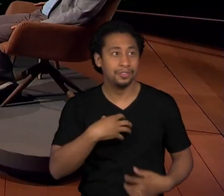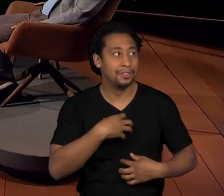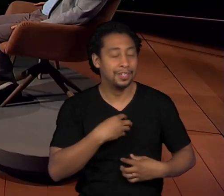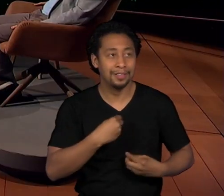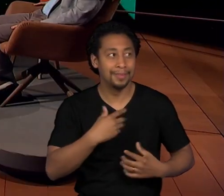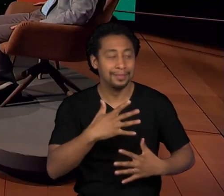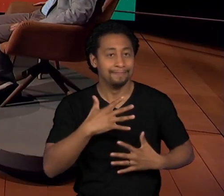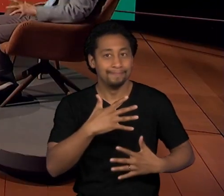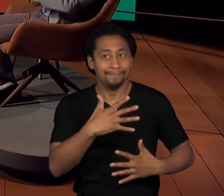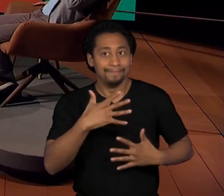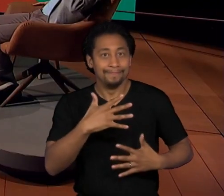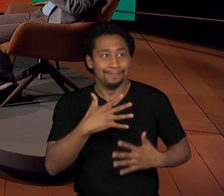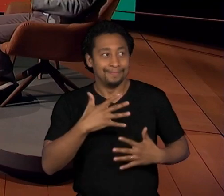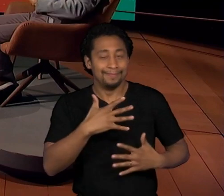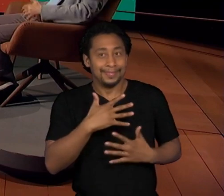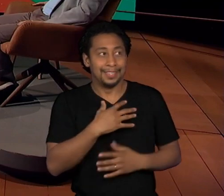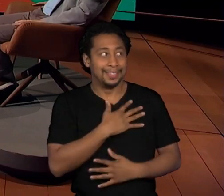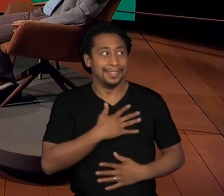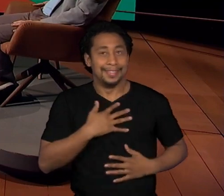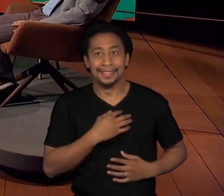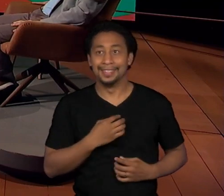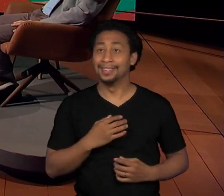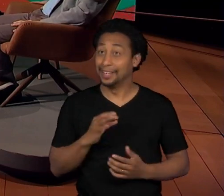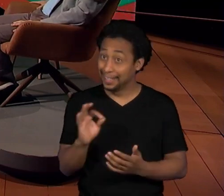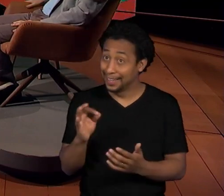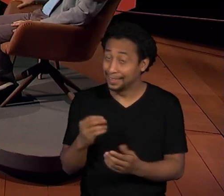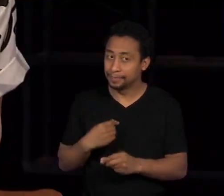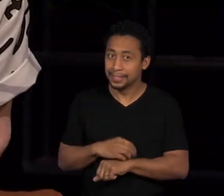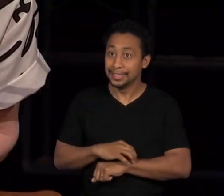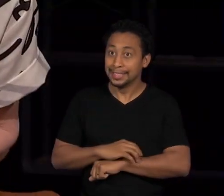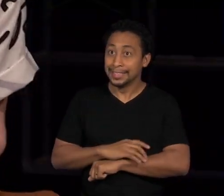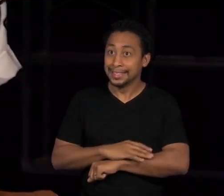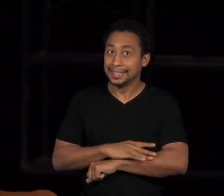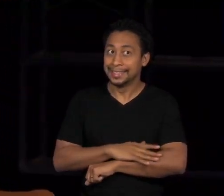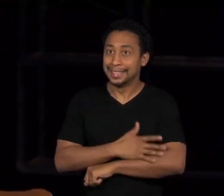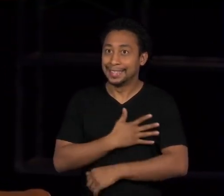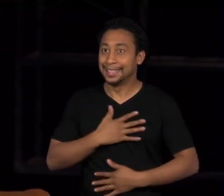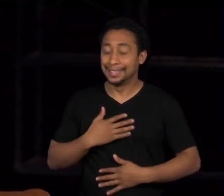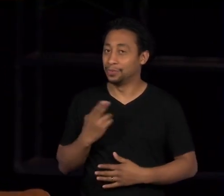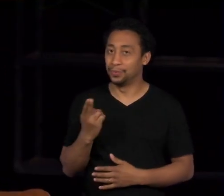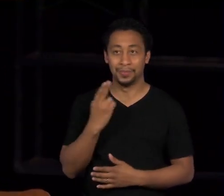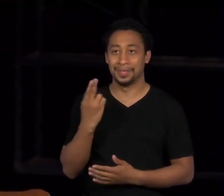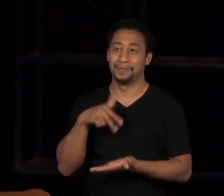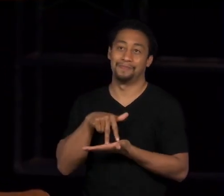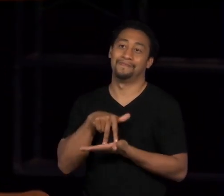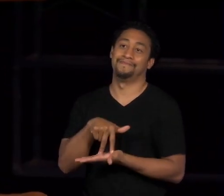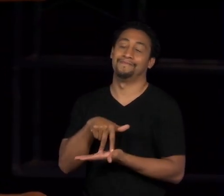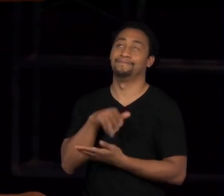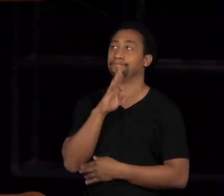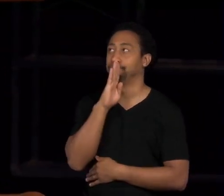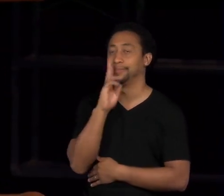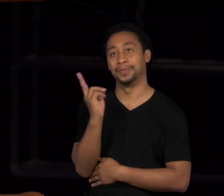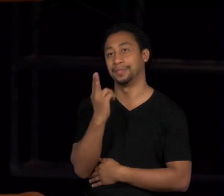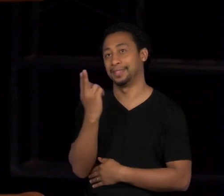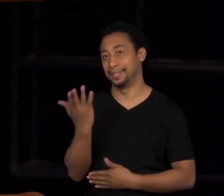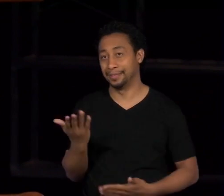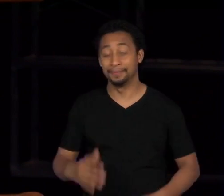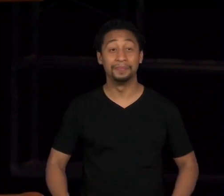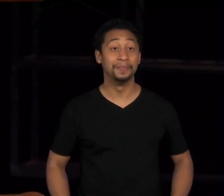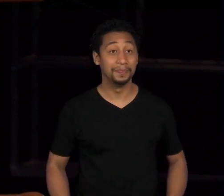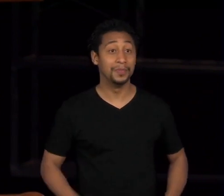cutuca pinica é não dá para ficar parado não em 2014 o filme